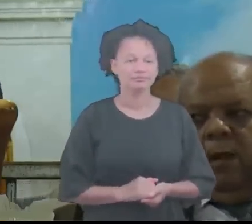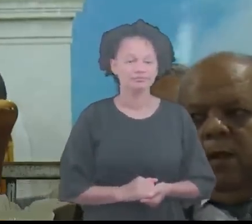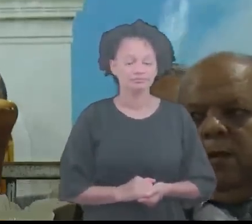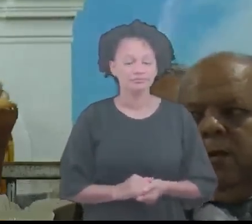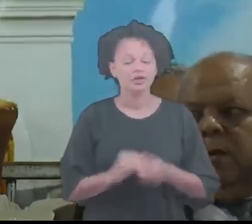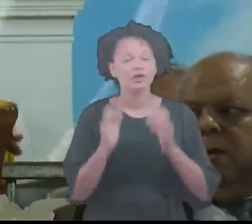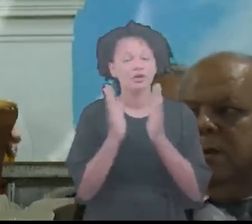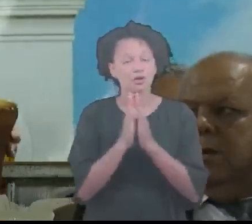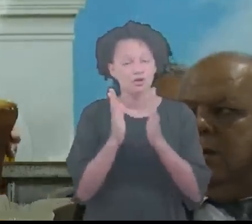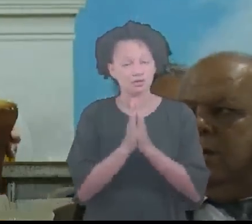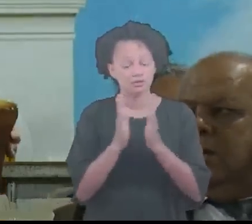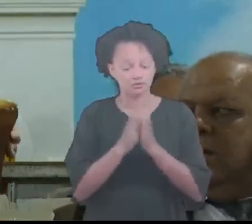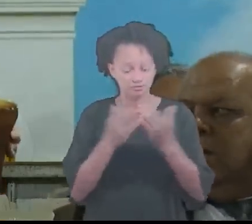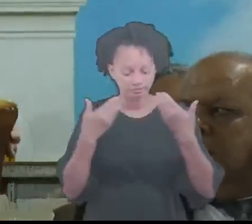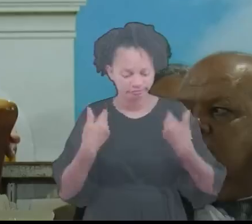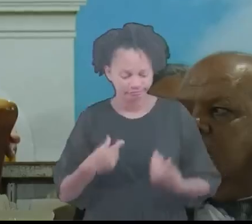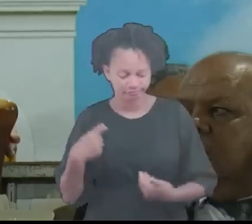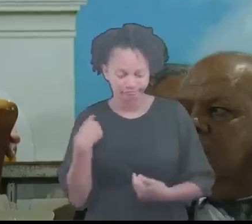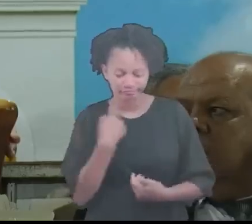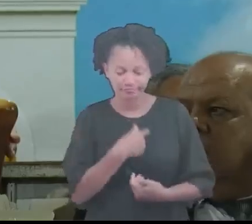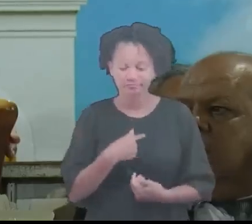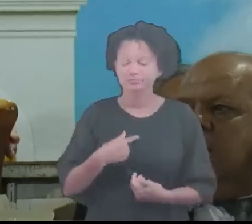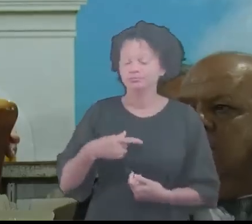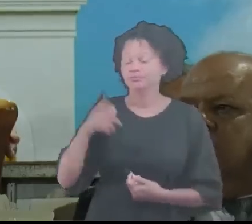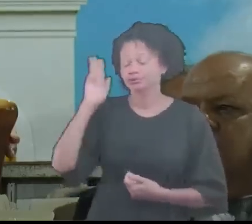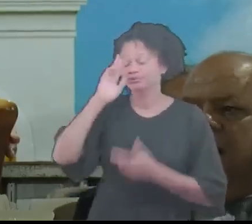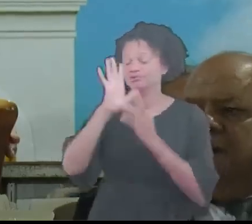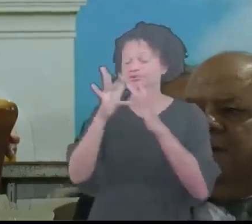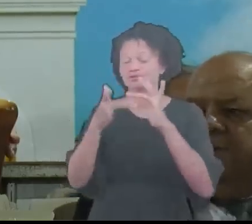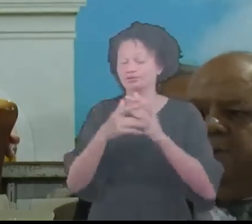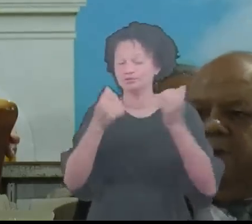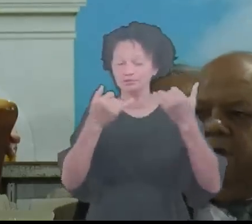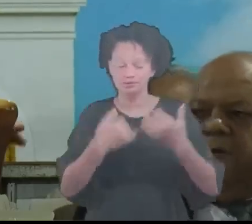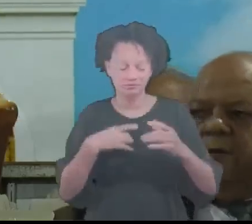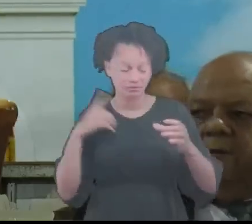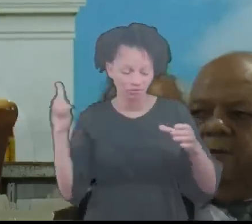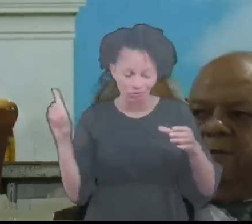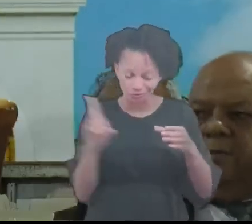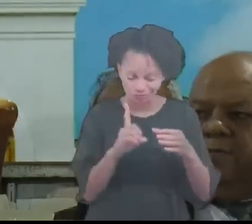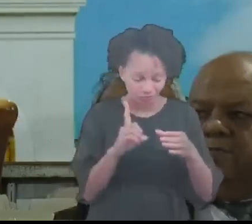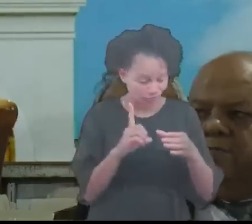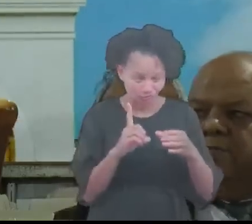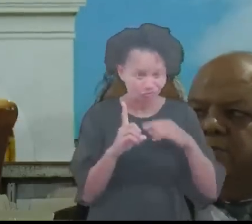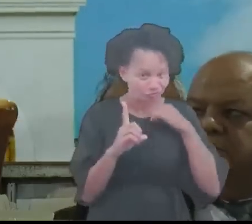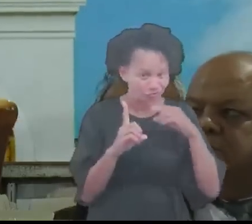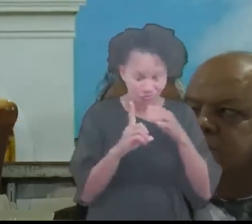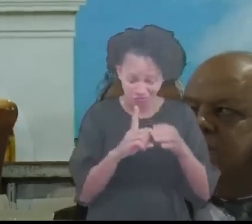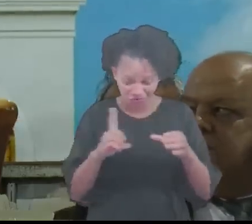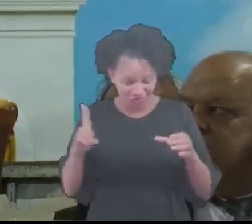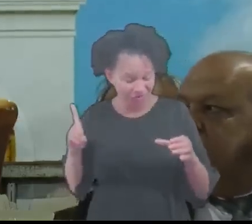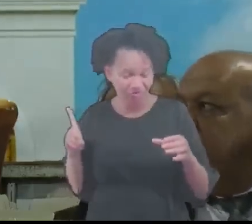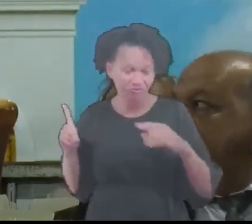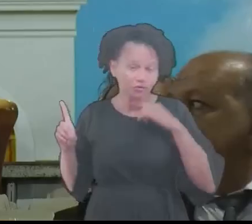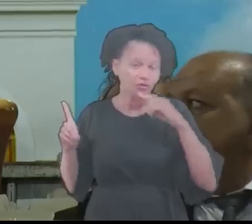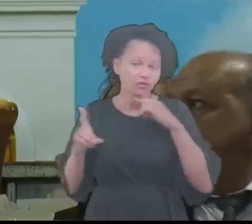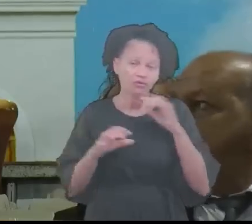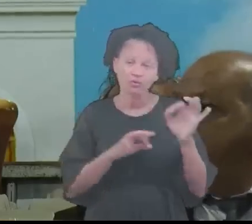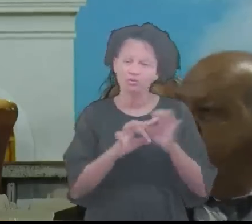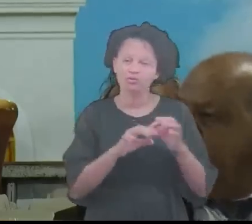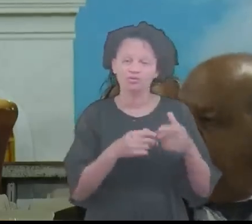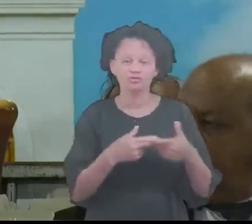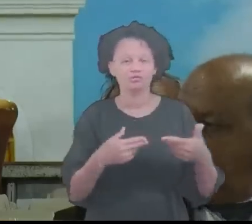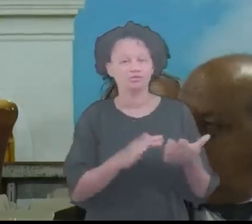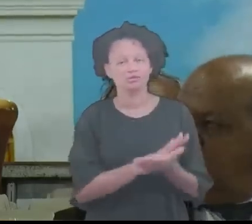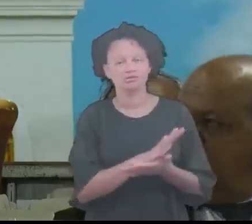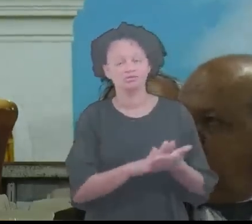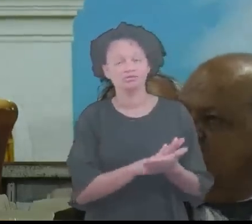Orem por nós, porque Jesus disse: sem mim, nada podeis fazer. Só